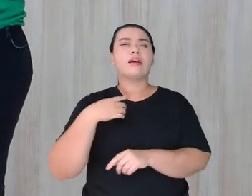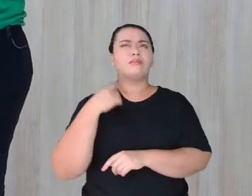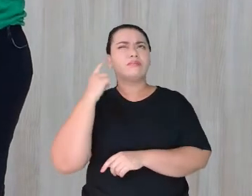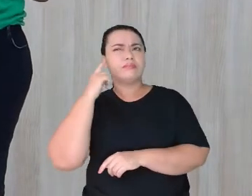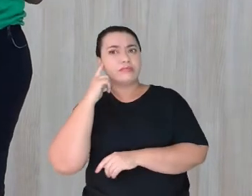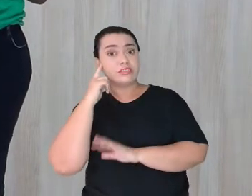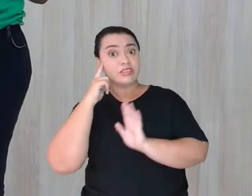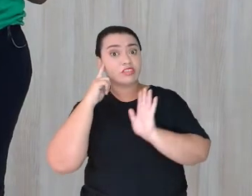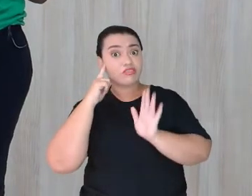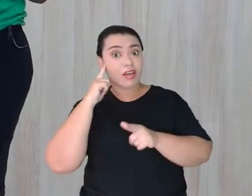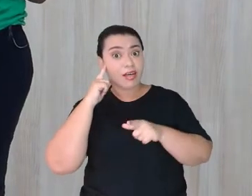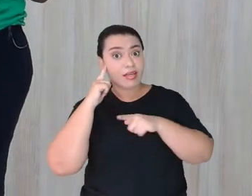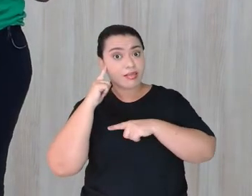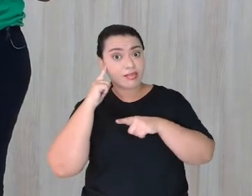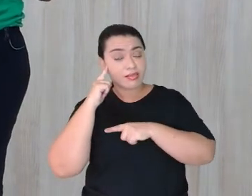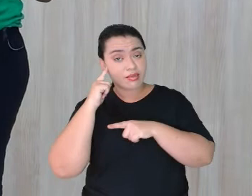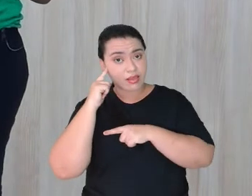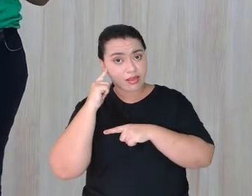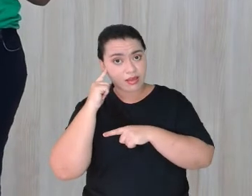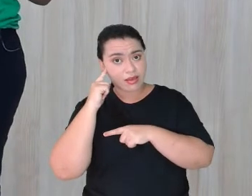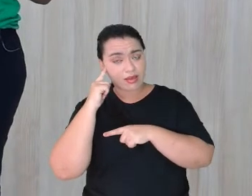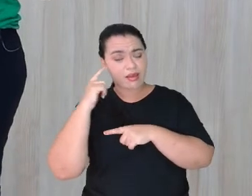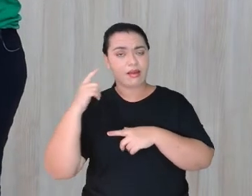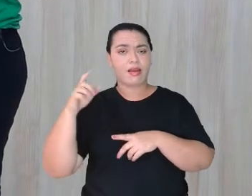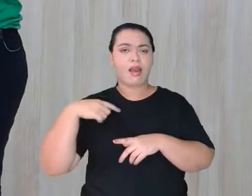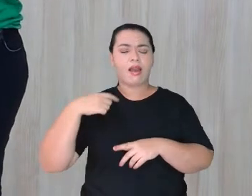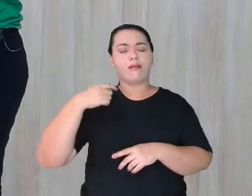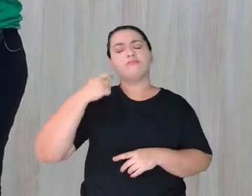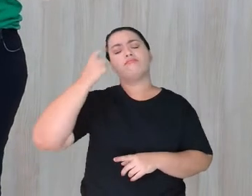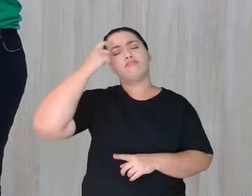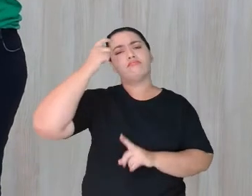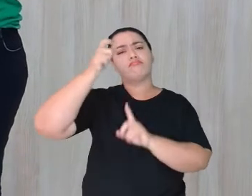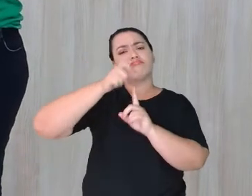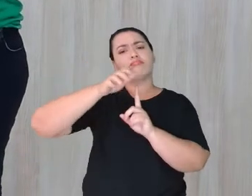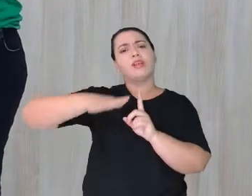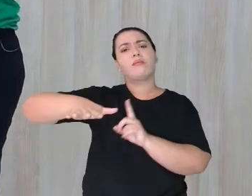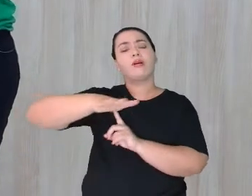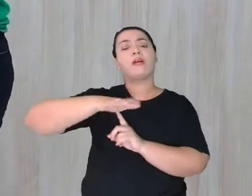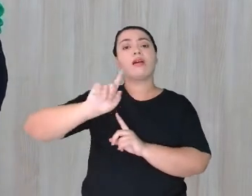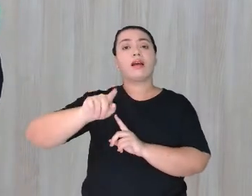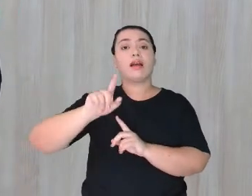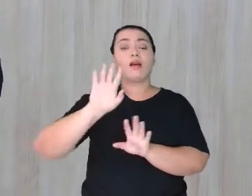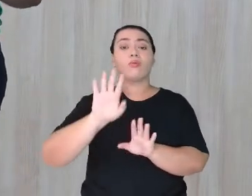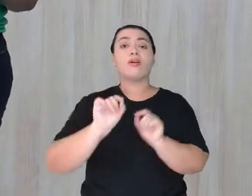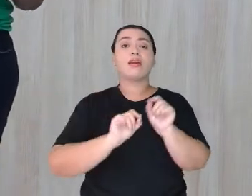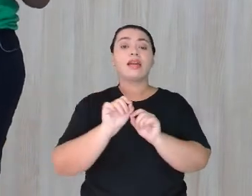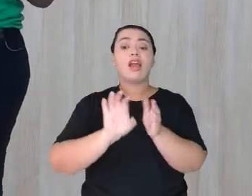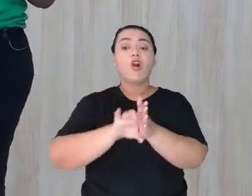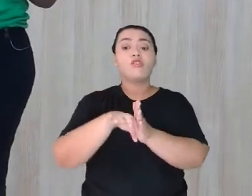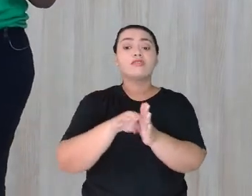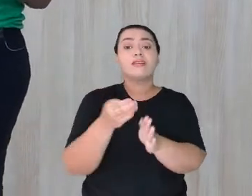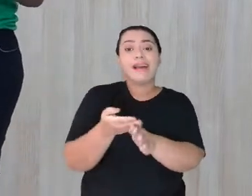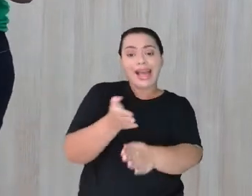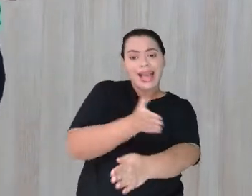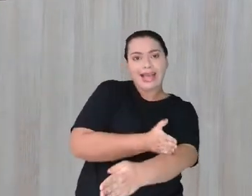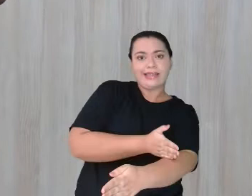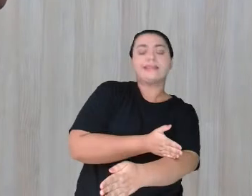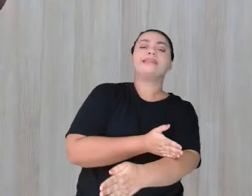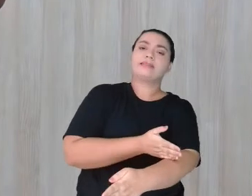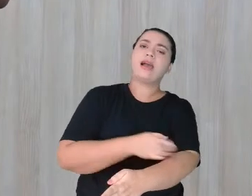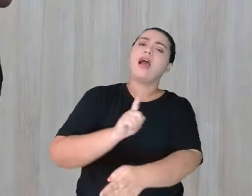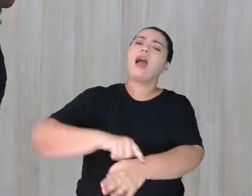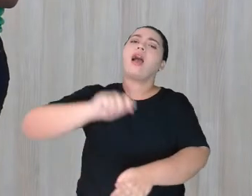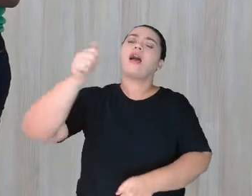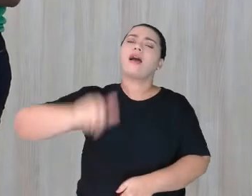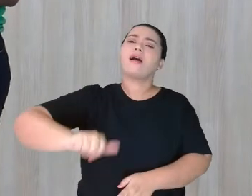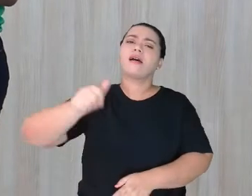gente tem, moldadas na nossa moral, né? Ou seja, preconceito vem antes do conceito. É provavelmente um julgamento que